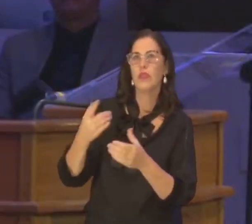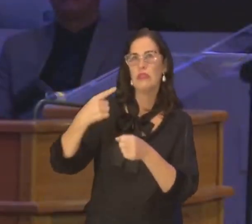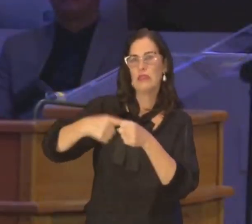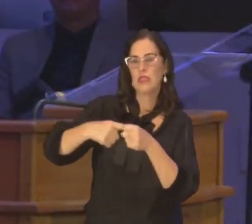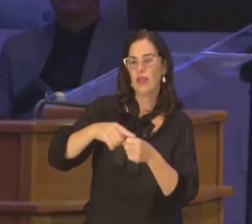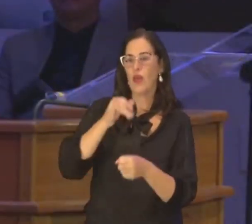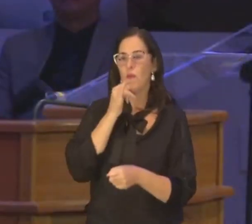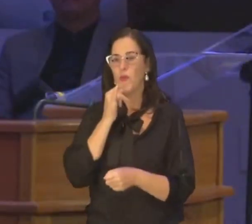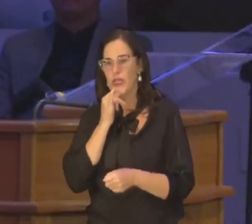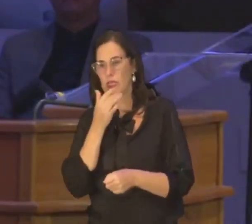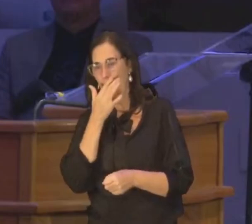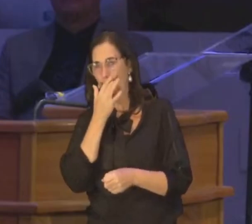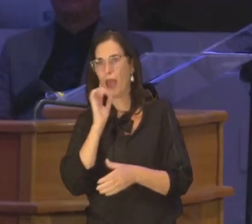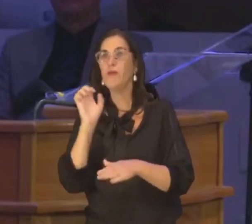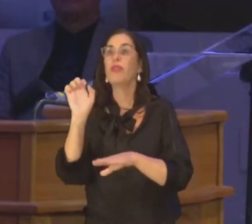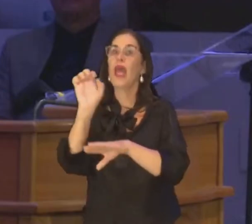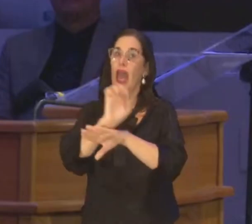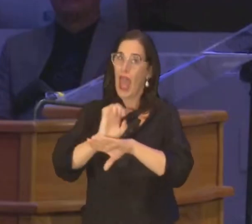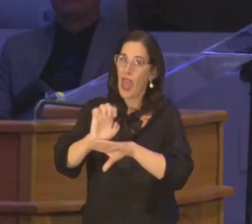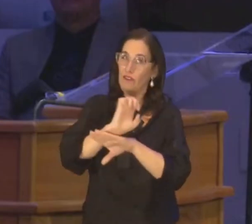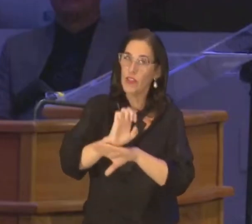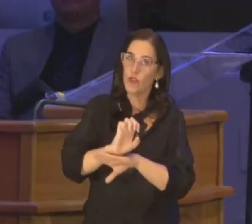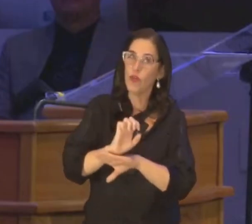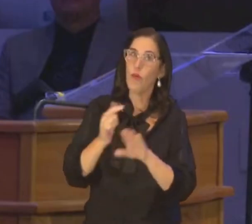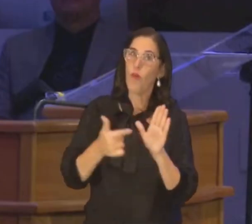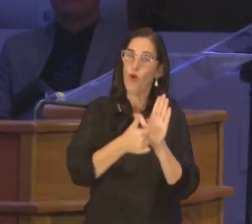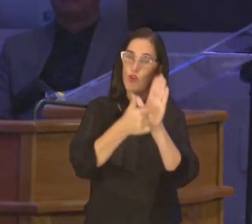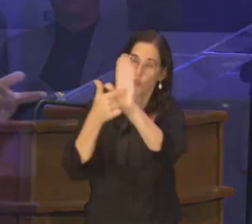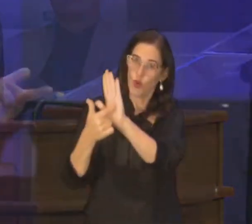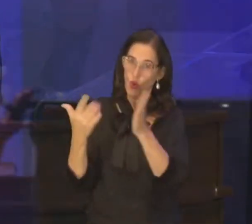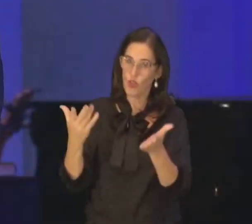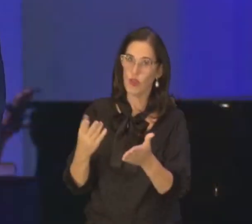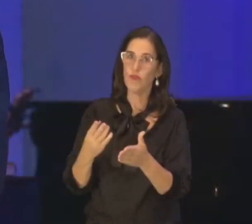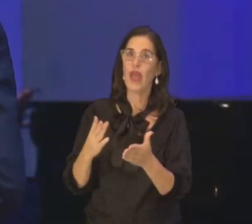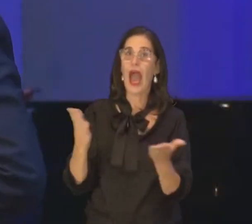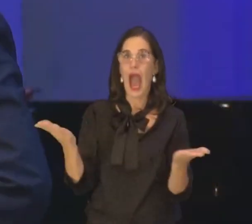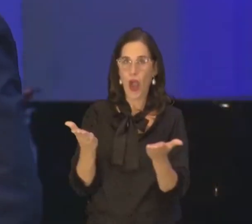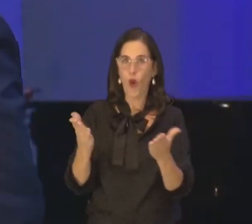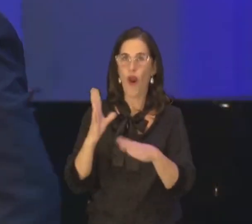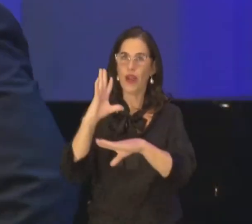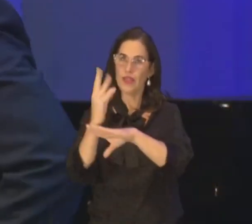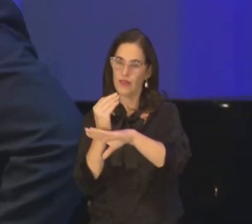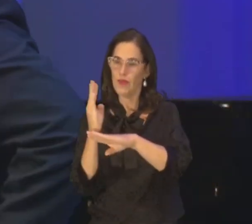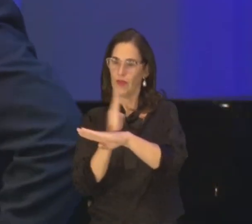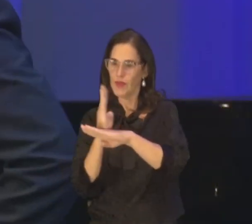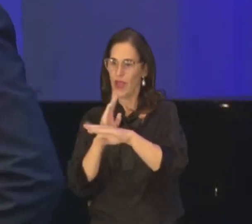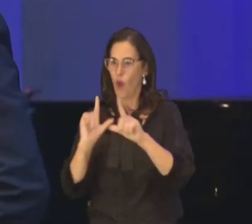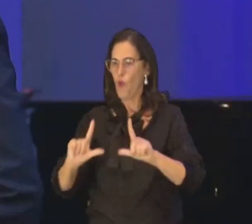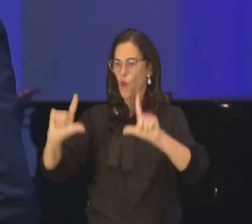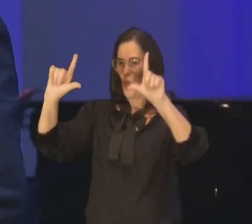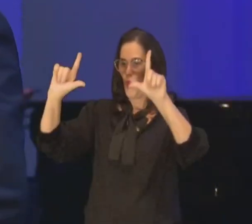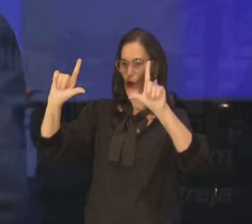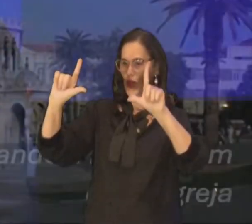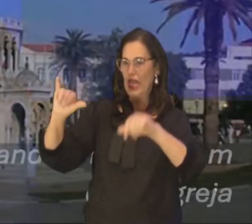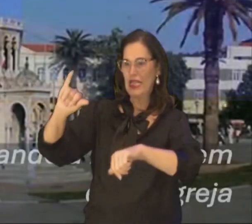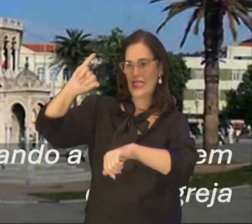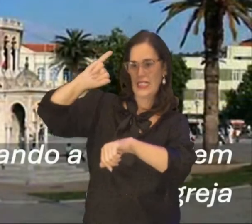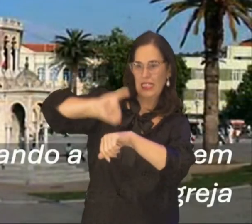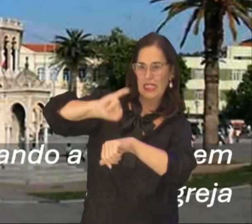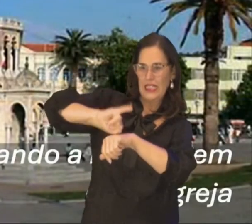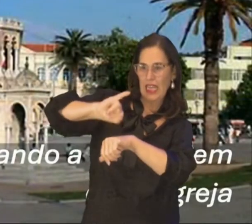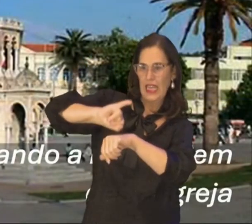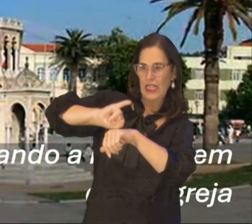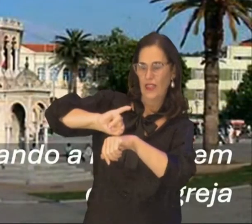exemplo Éfeso, citado aqui pela manhã, e agora Esmirna. O irmão pode ver uma imagem do centro da cidade, o relógio do